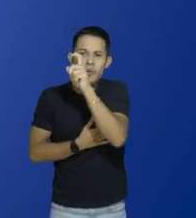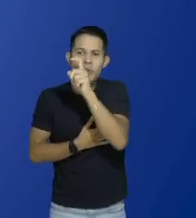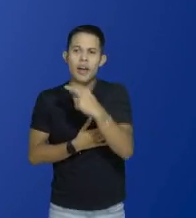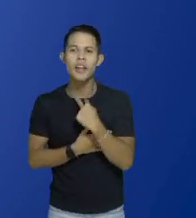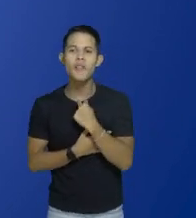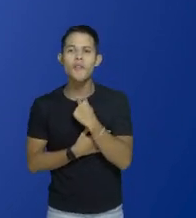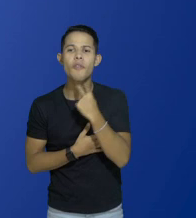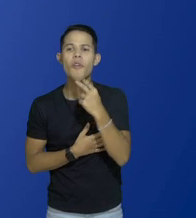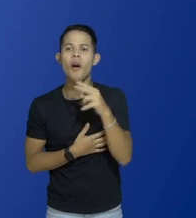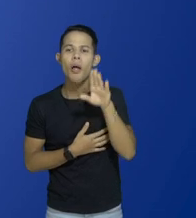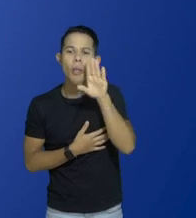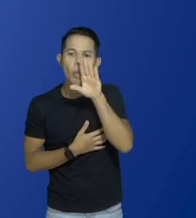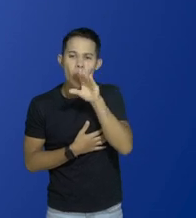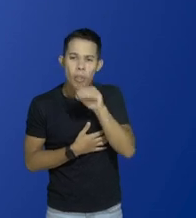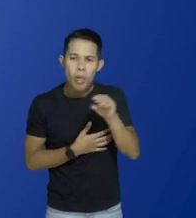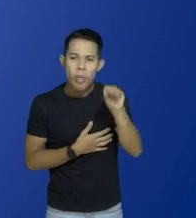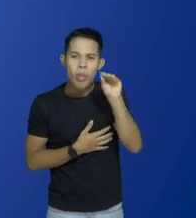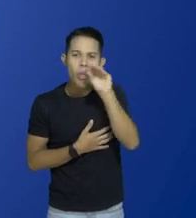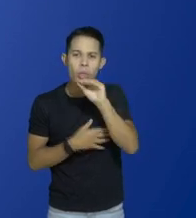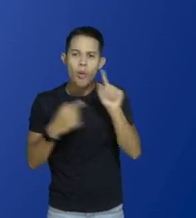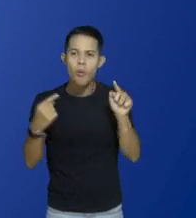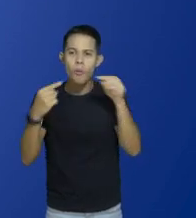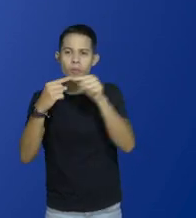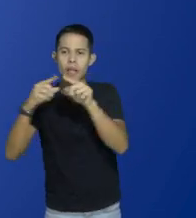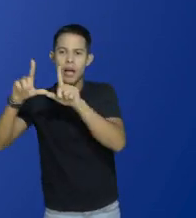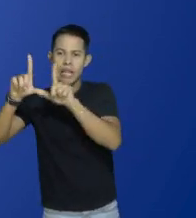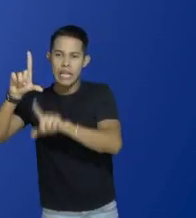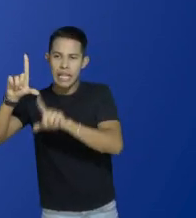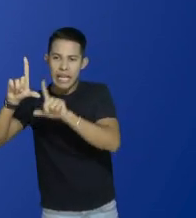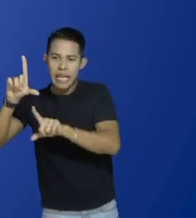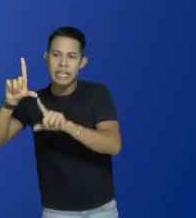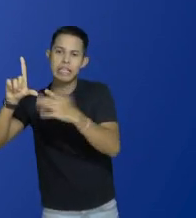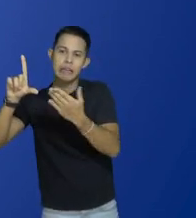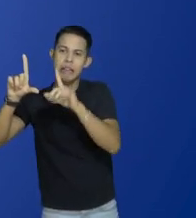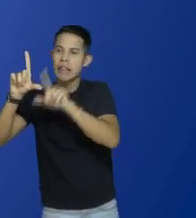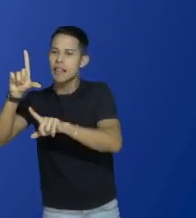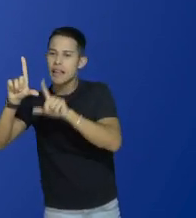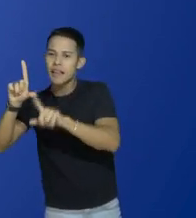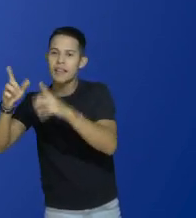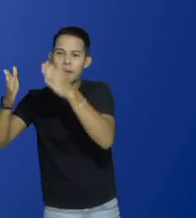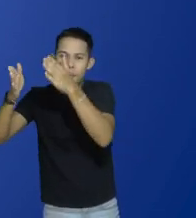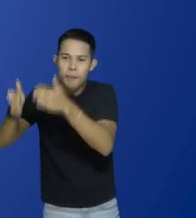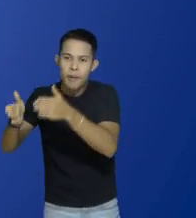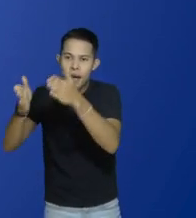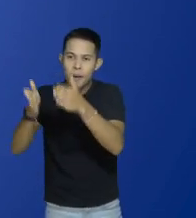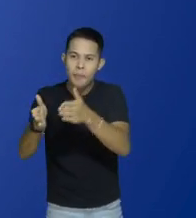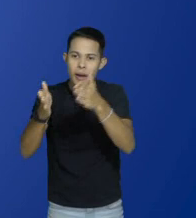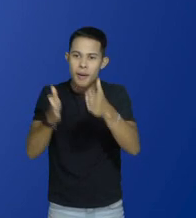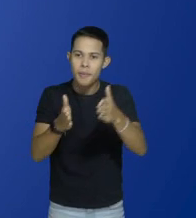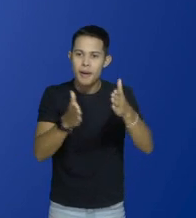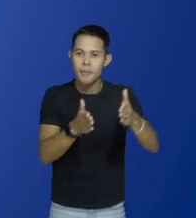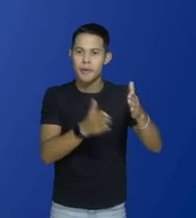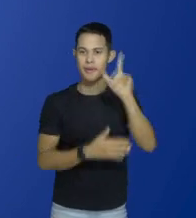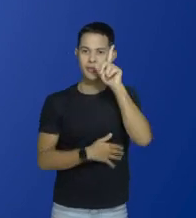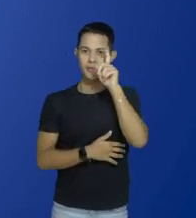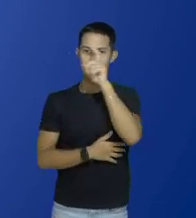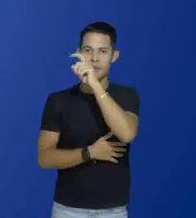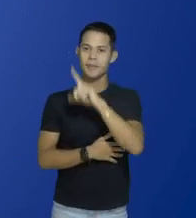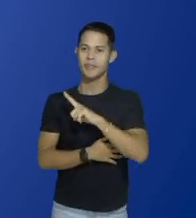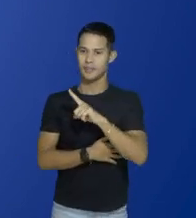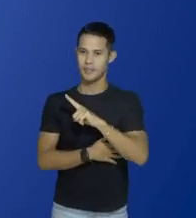a letras ou sequência de letras que representam, né? Essa é a definição de